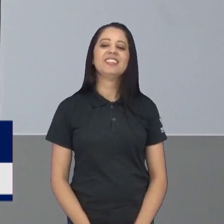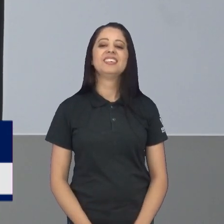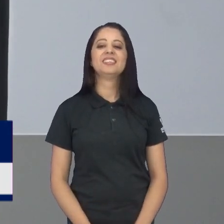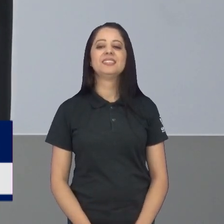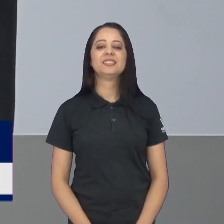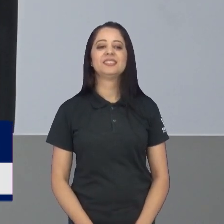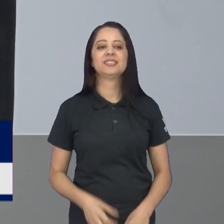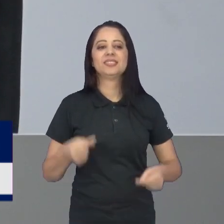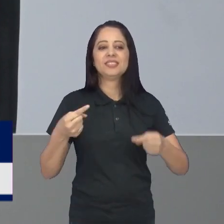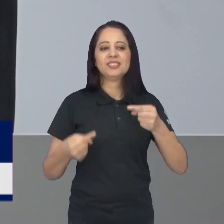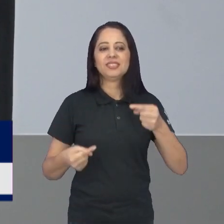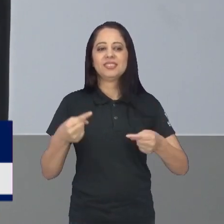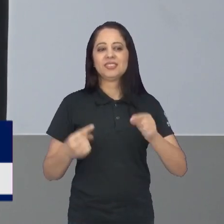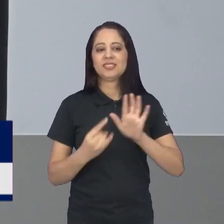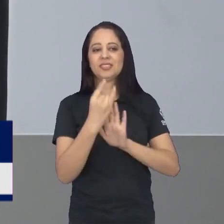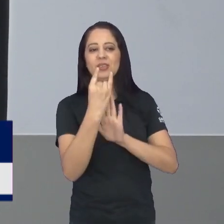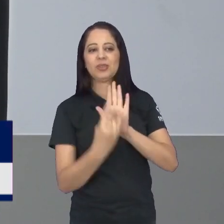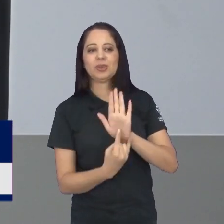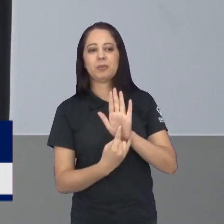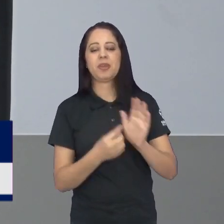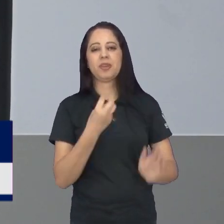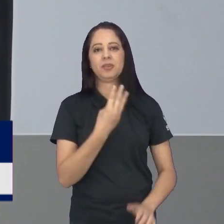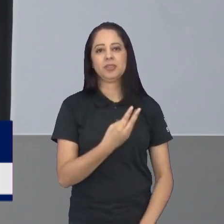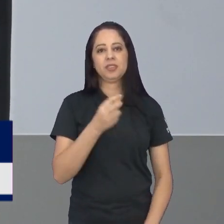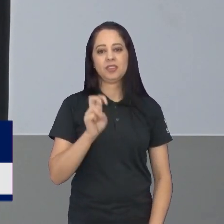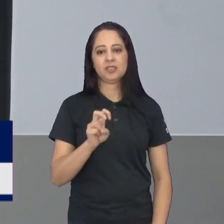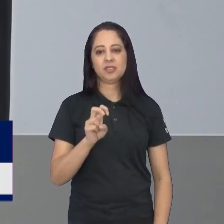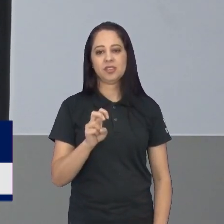Em discussão, o processo número